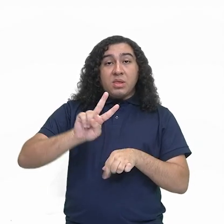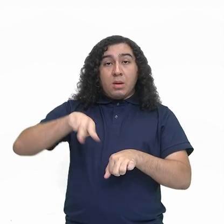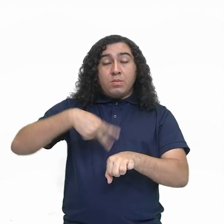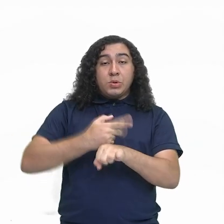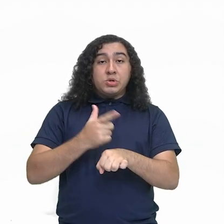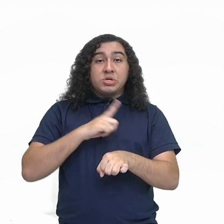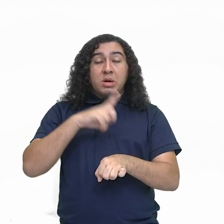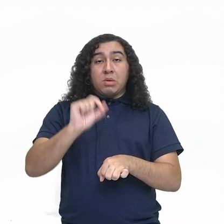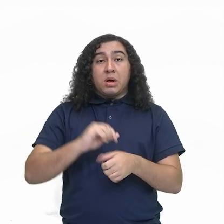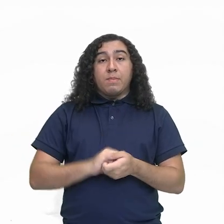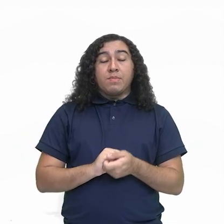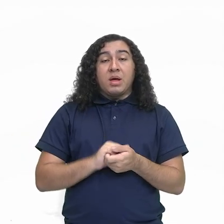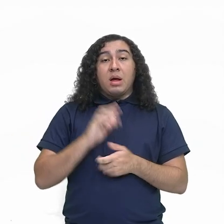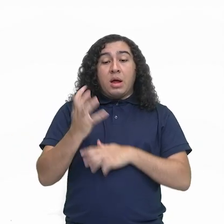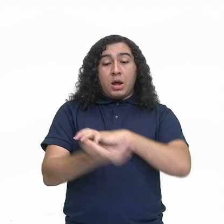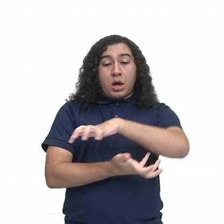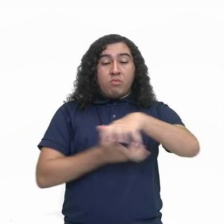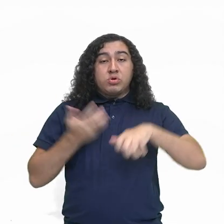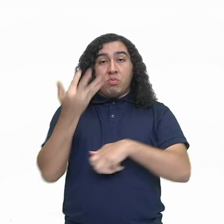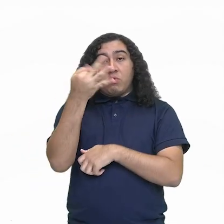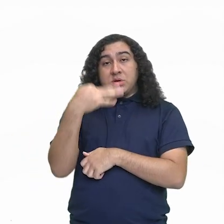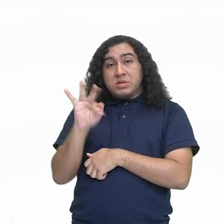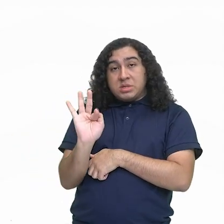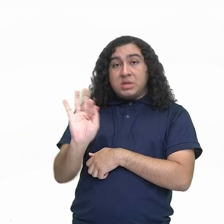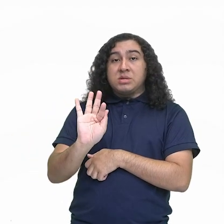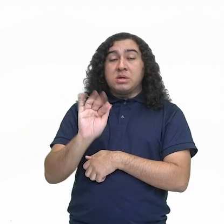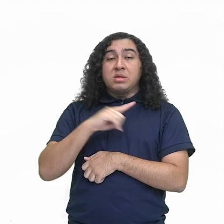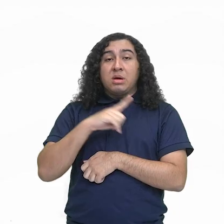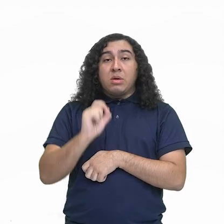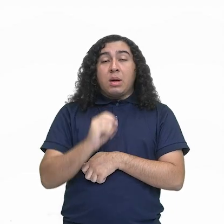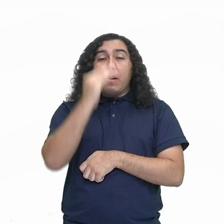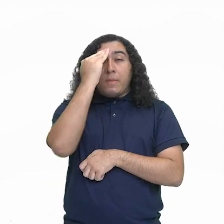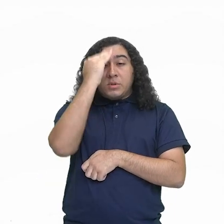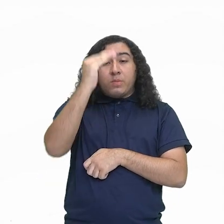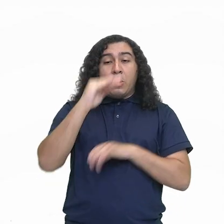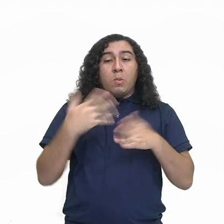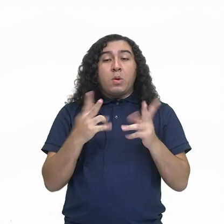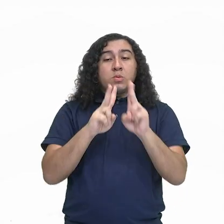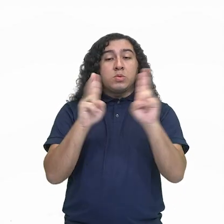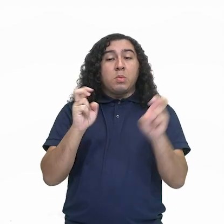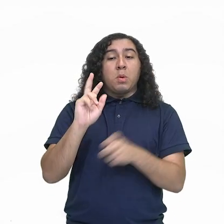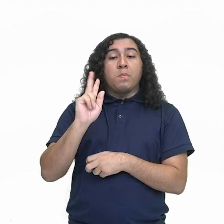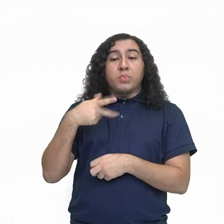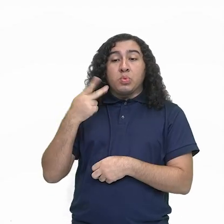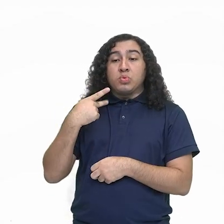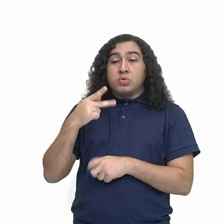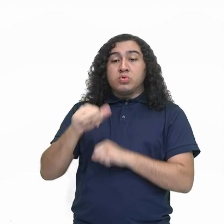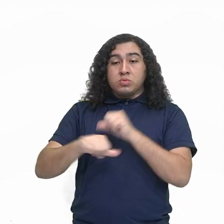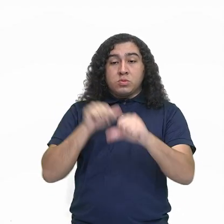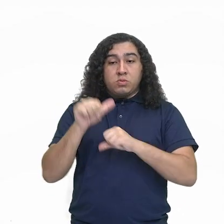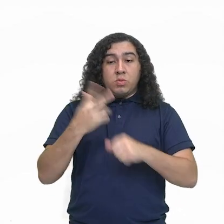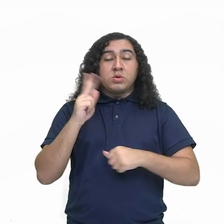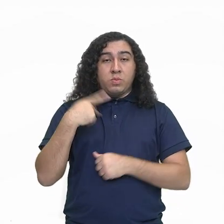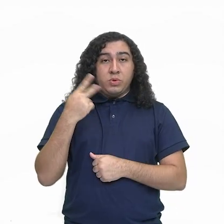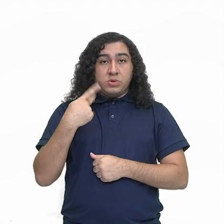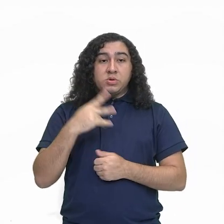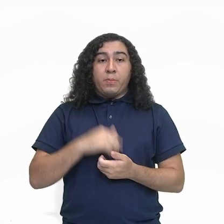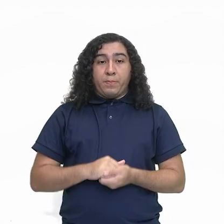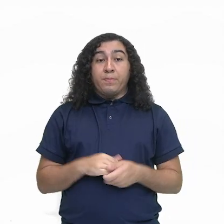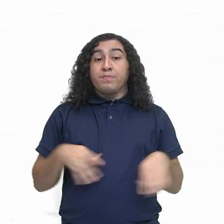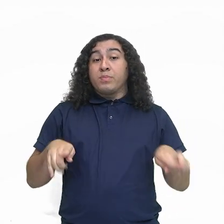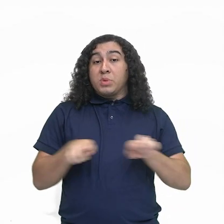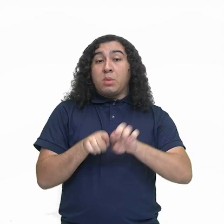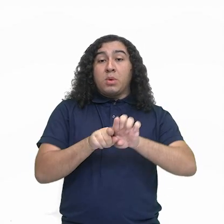Revolução Francesa, que teve como pano de fundo as questões políticas, mudanças na questão política.